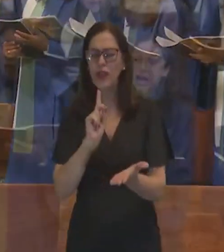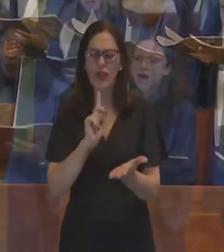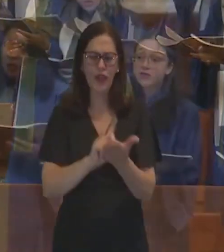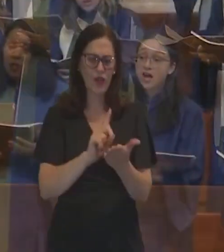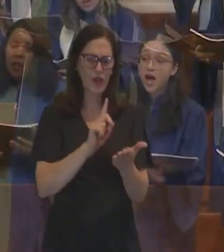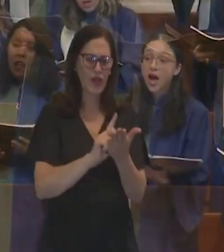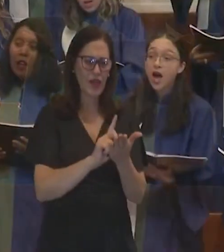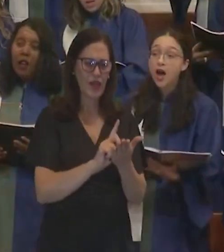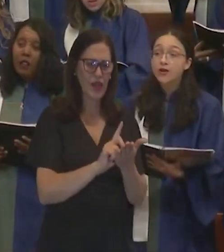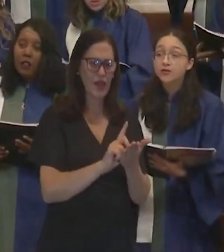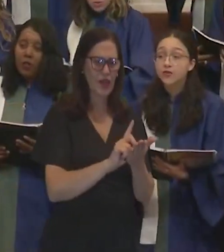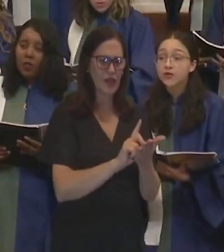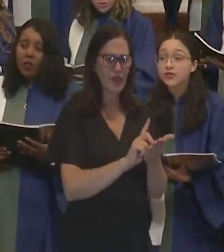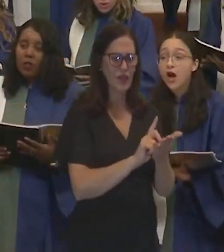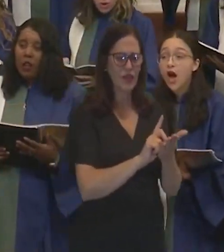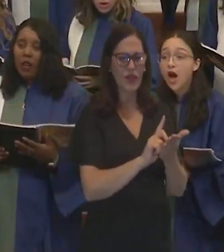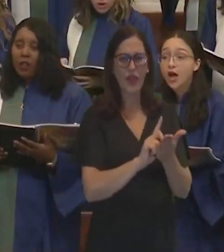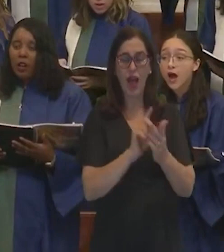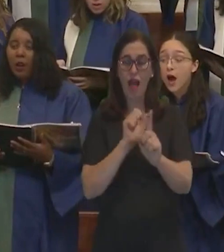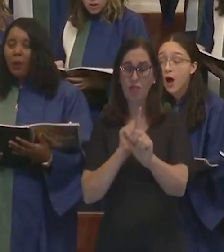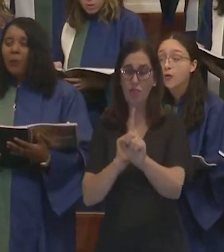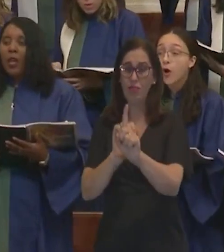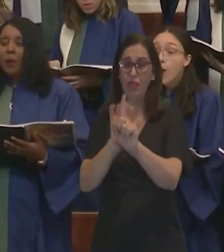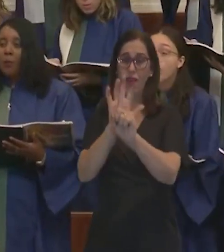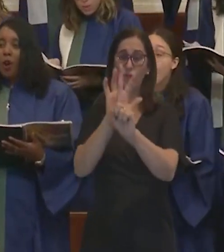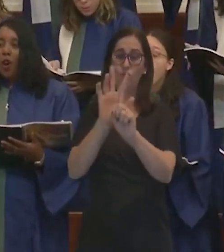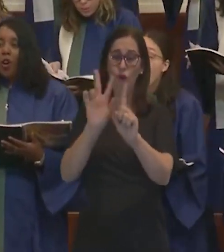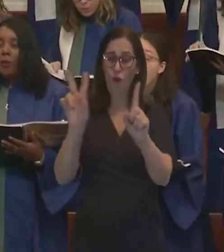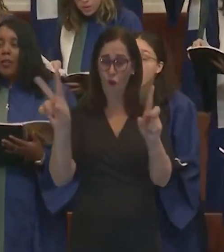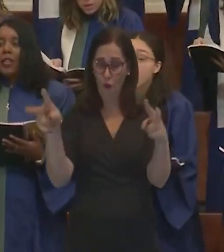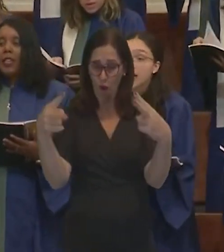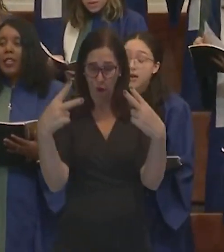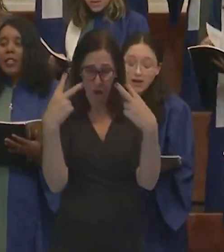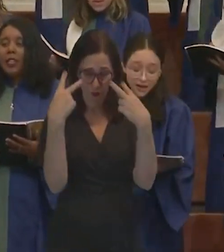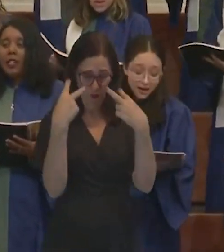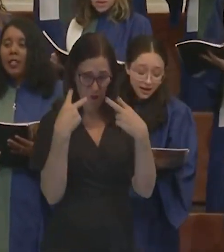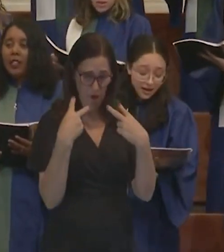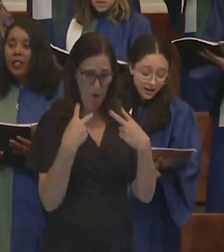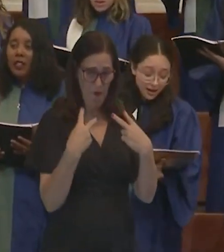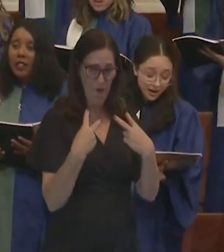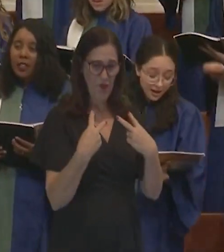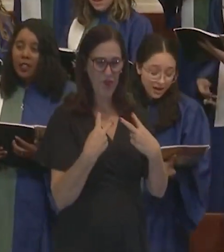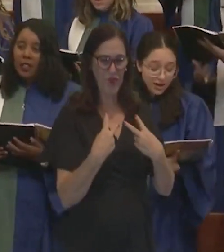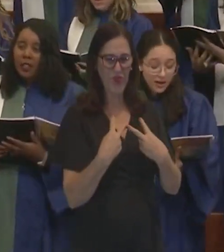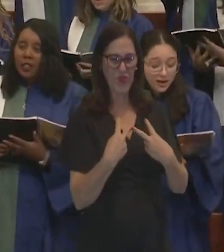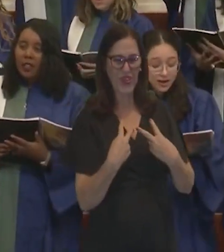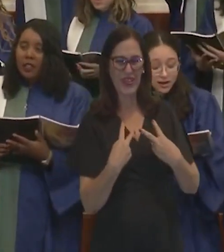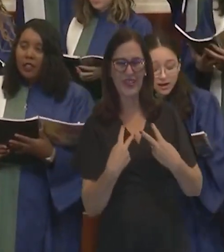teus anjos olham por mim